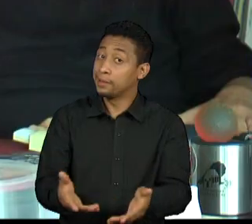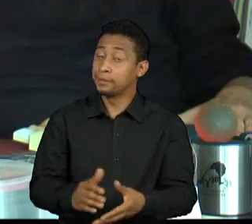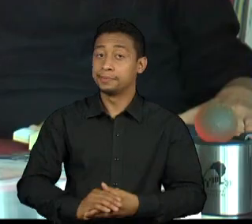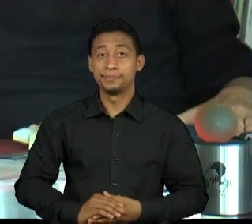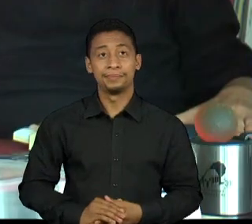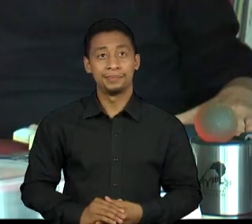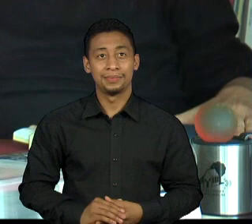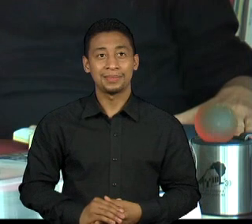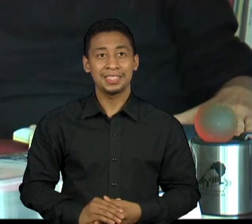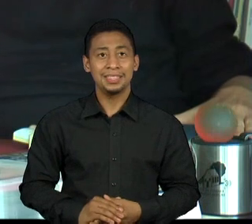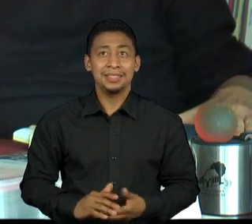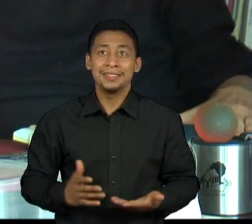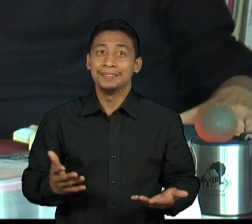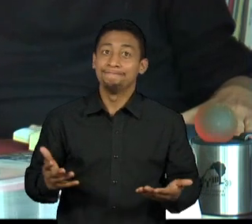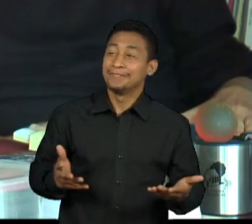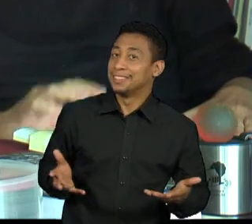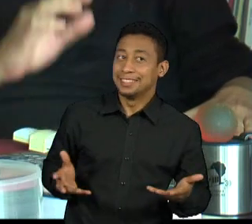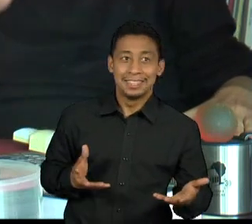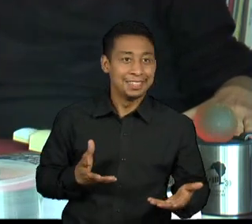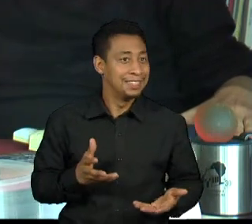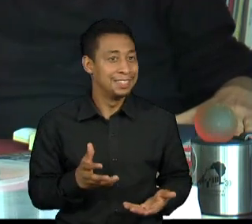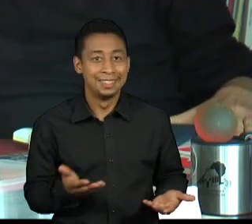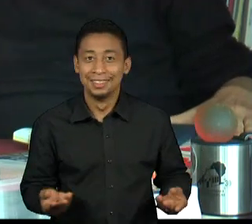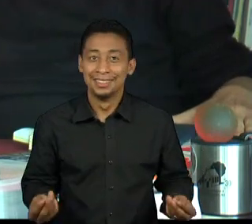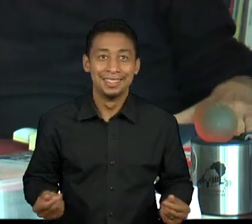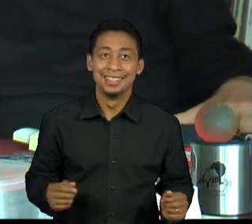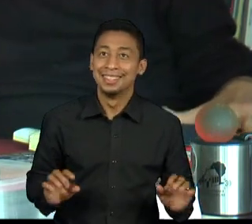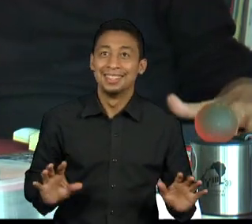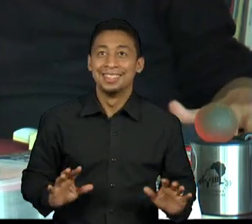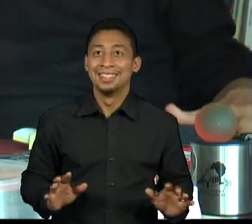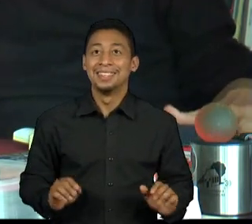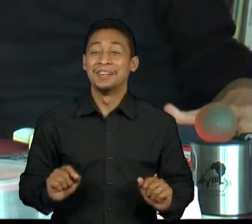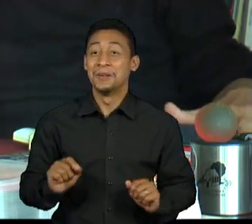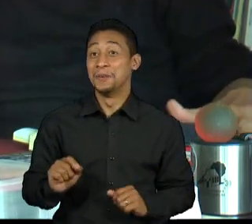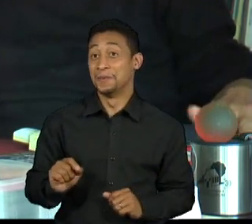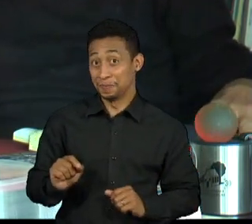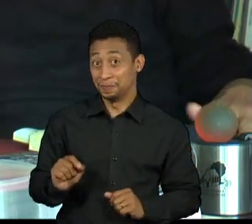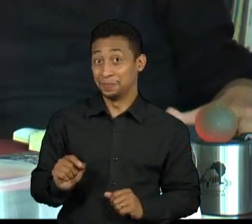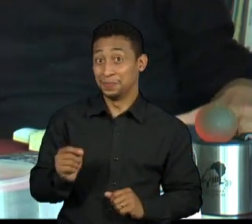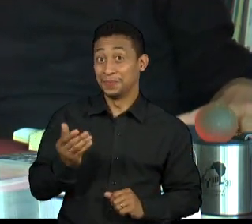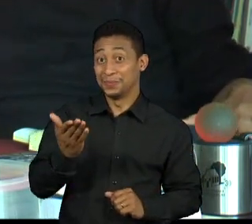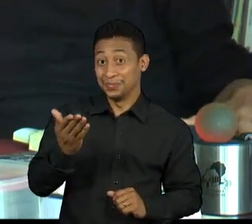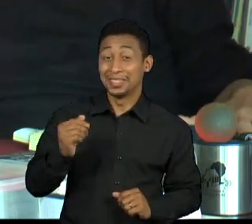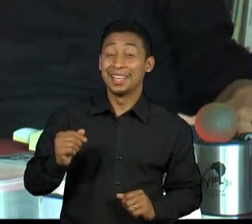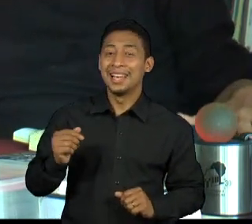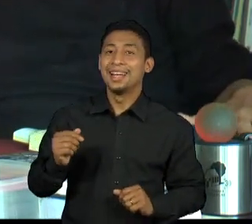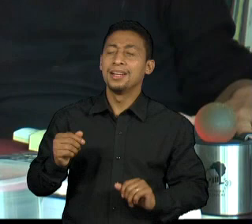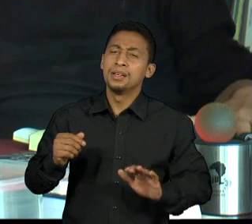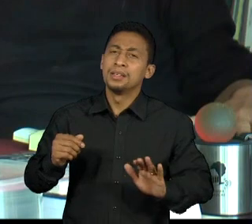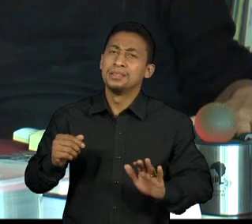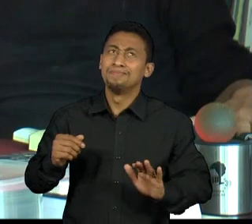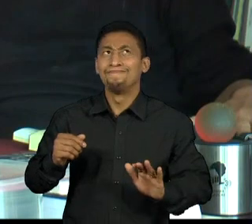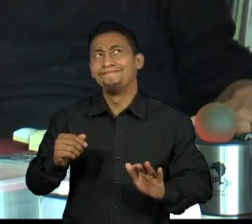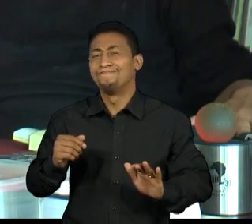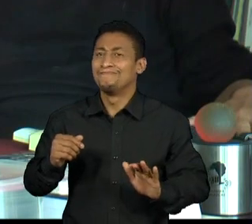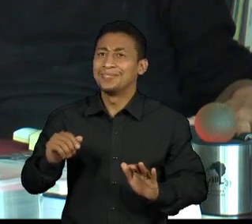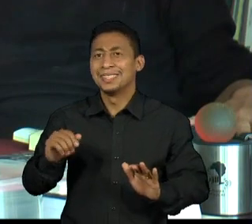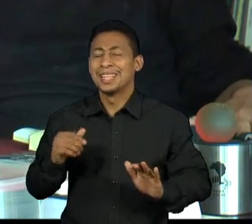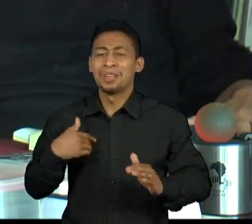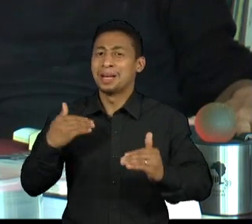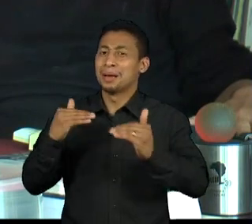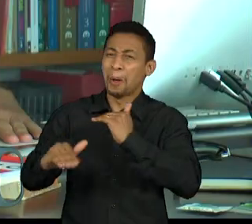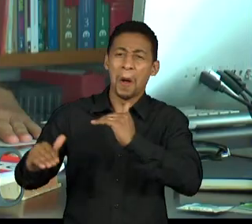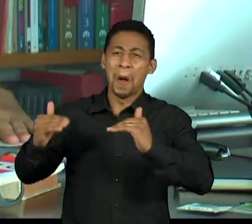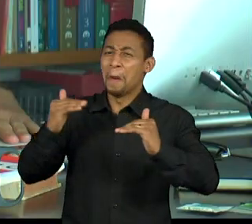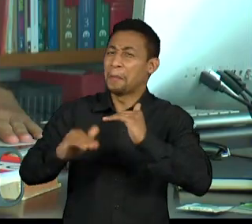Nossa, vai ser aqui, acho que a gente nem tem mais divergiu 50 minutos aí, né? Tanto assim. Acho que a gente nem divergiu tanto assim. Eu